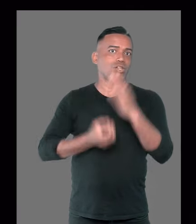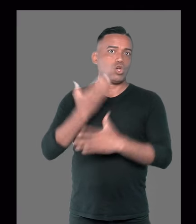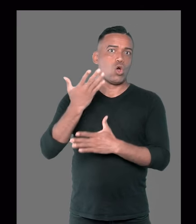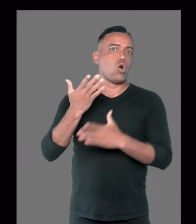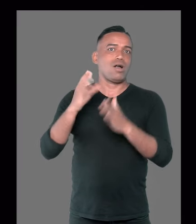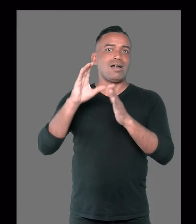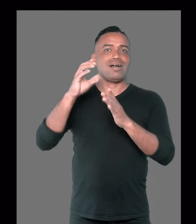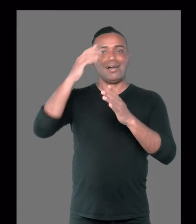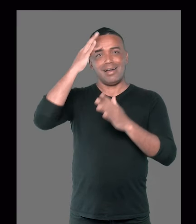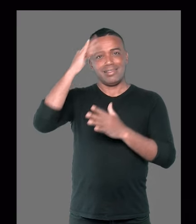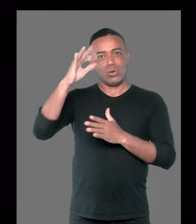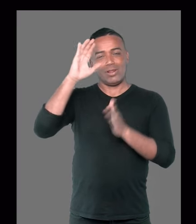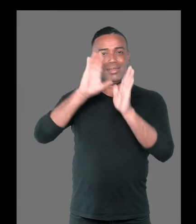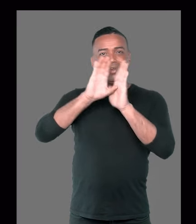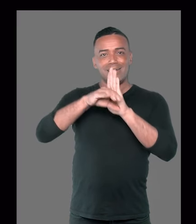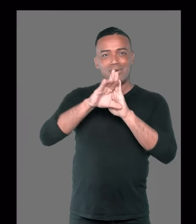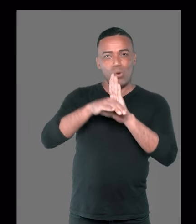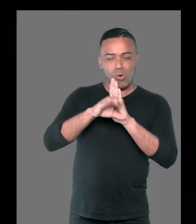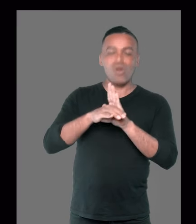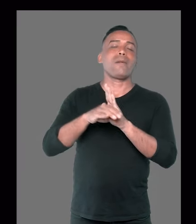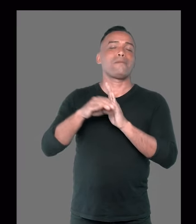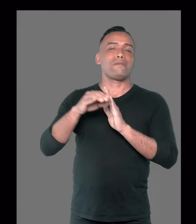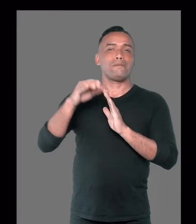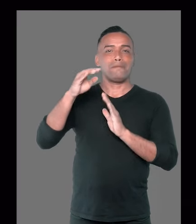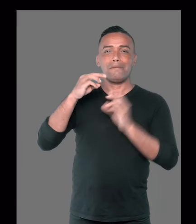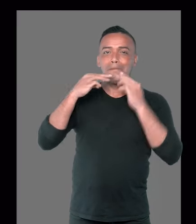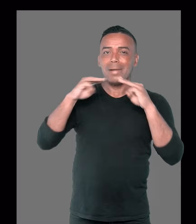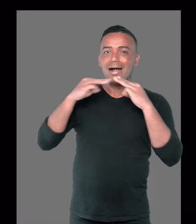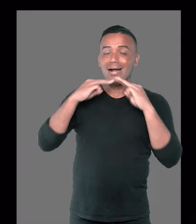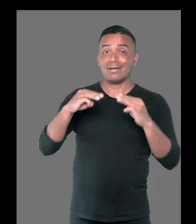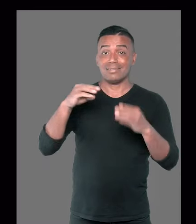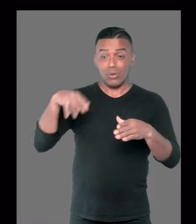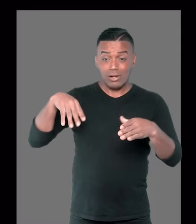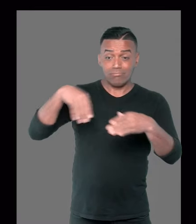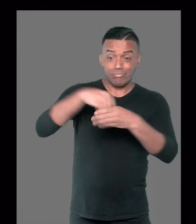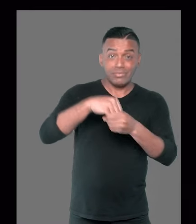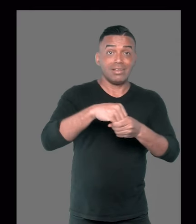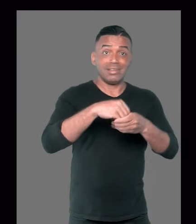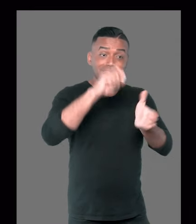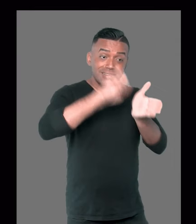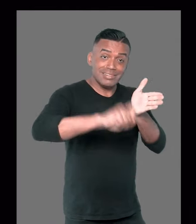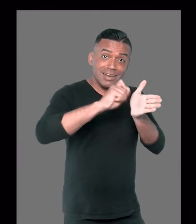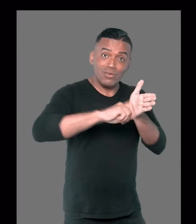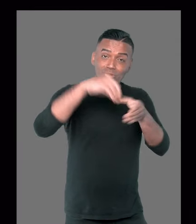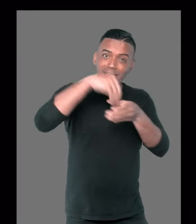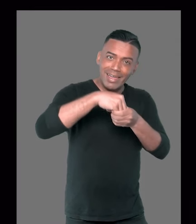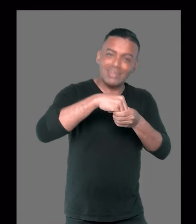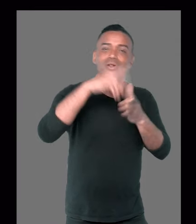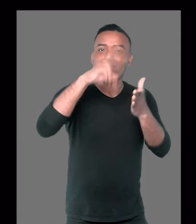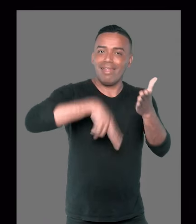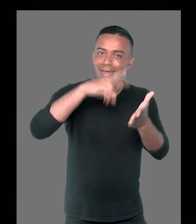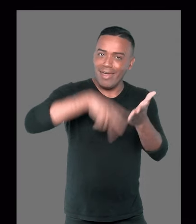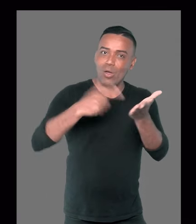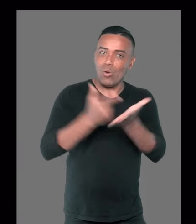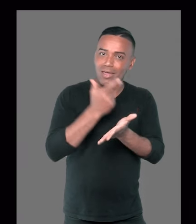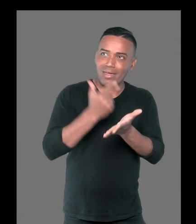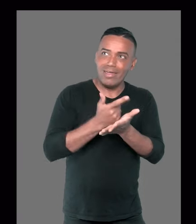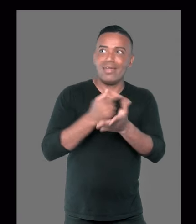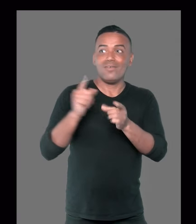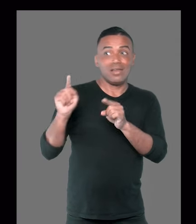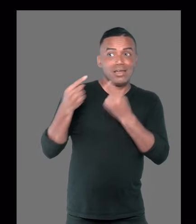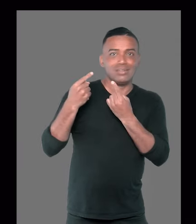endosso dele nesse livro eh assim quase um milagre porque e ele leu essa parte né Ele leu e questionou